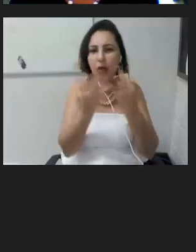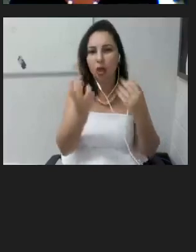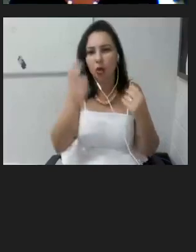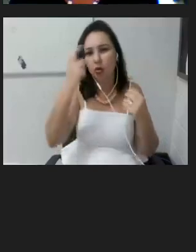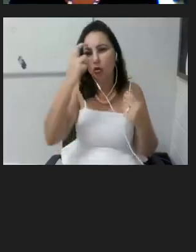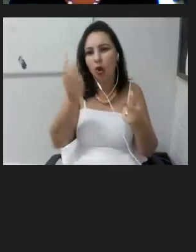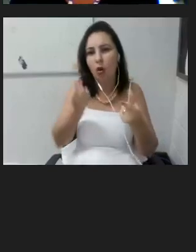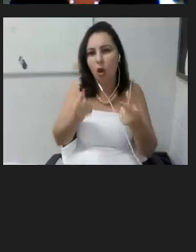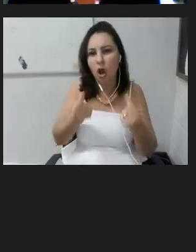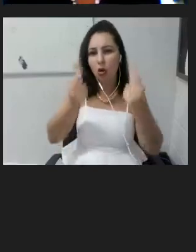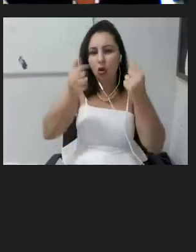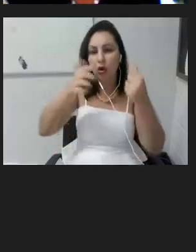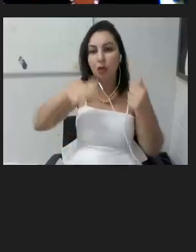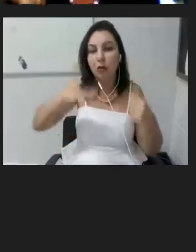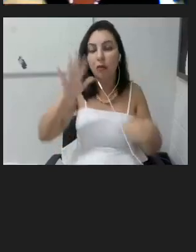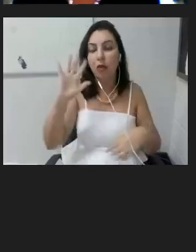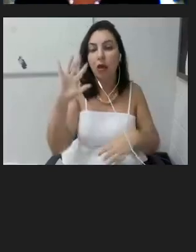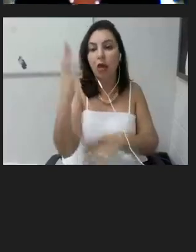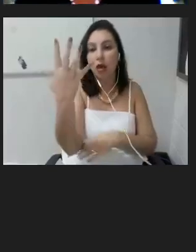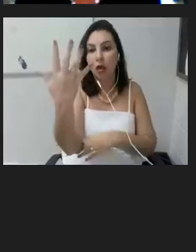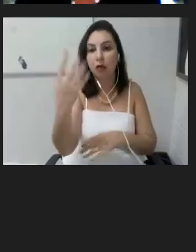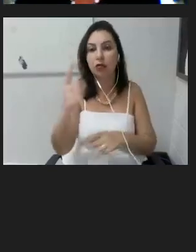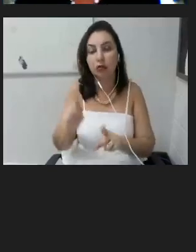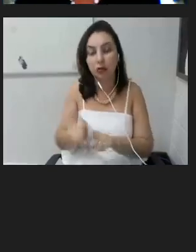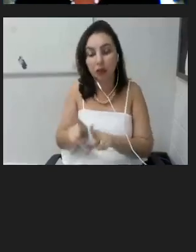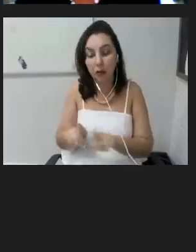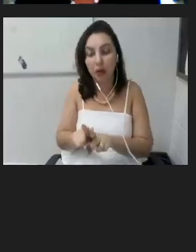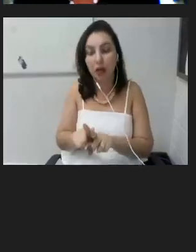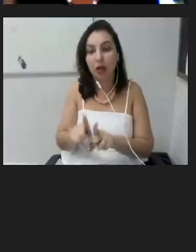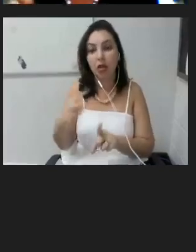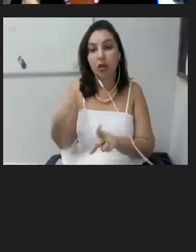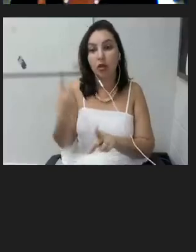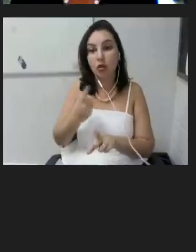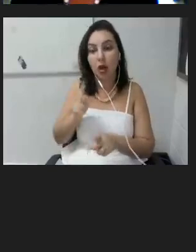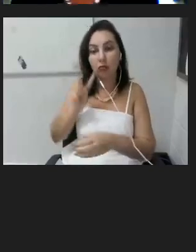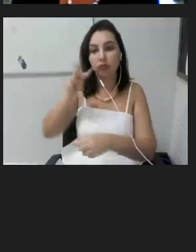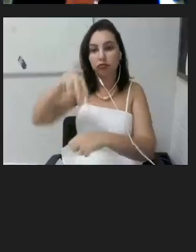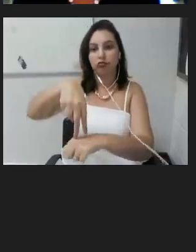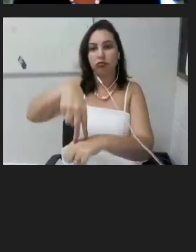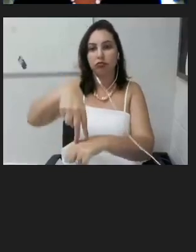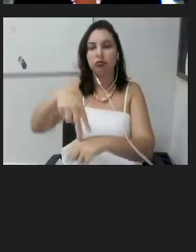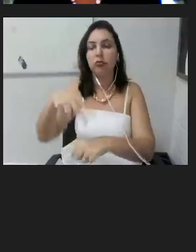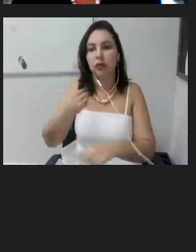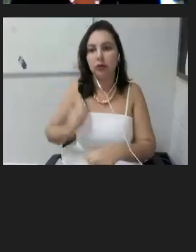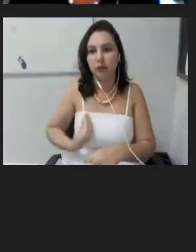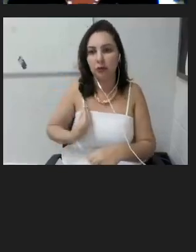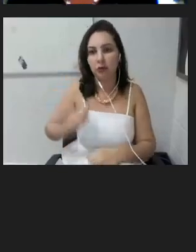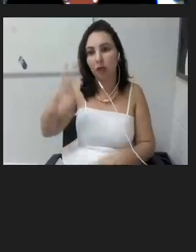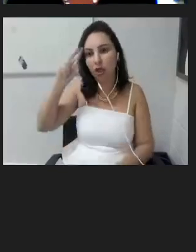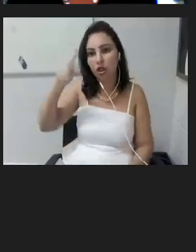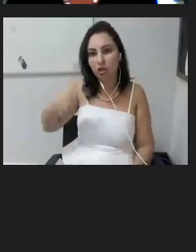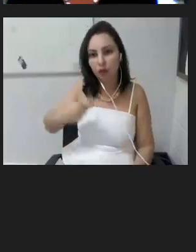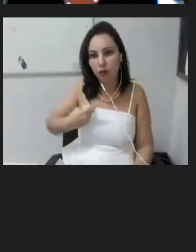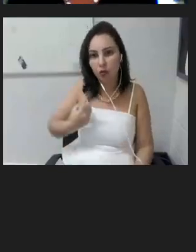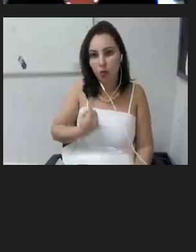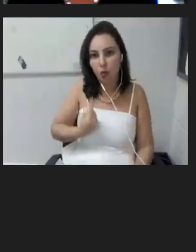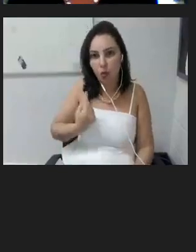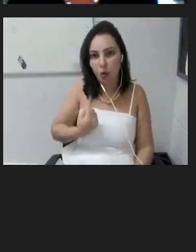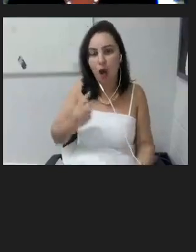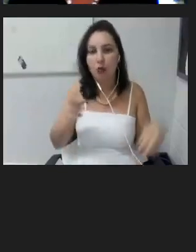econômicos, ambientais, em que a gente está inserido, além do individual e das nossas